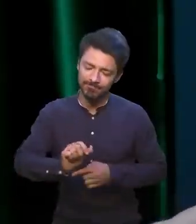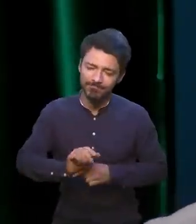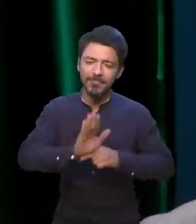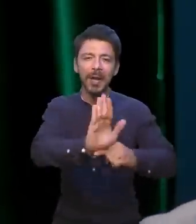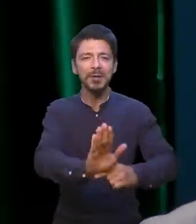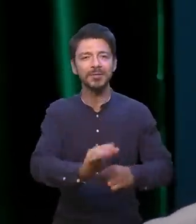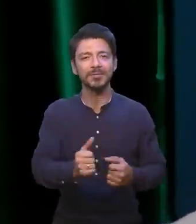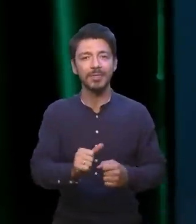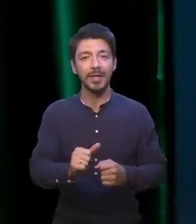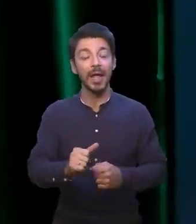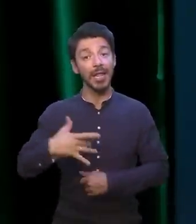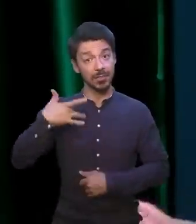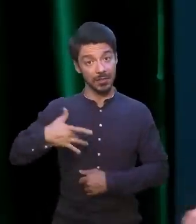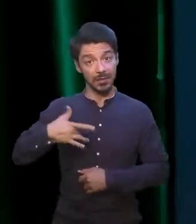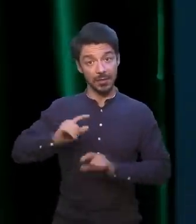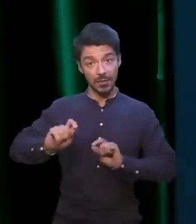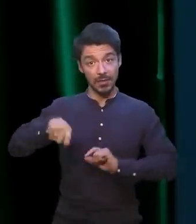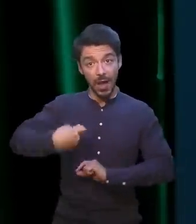o amor em ação,